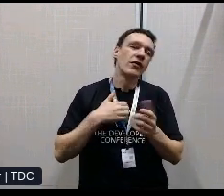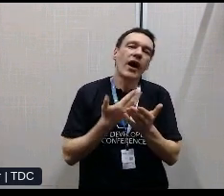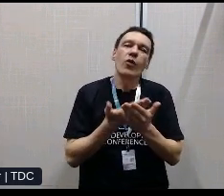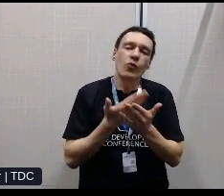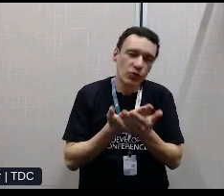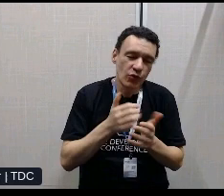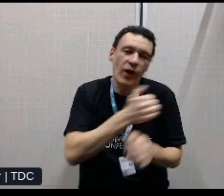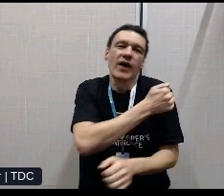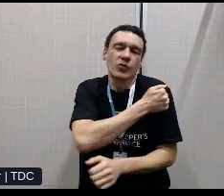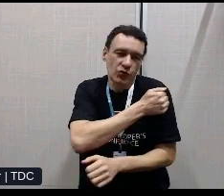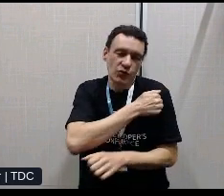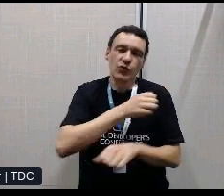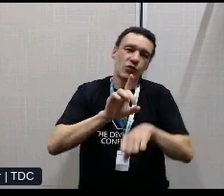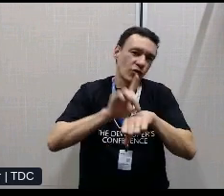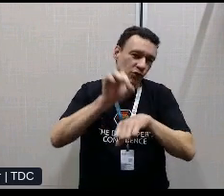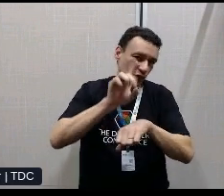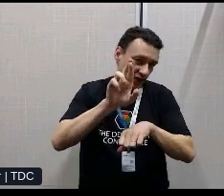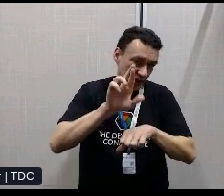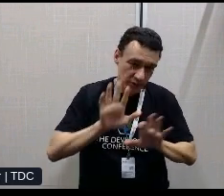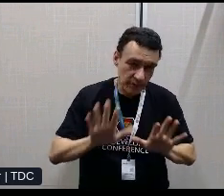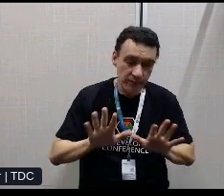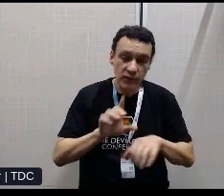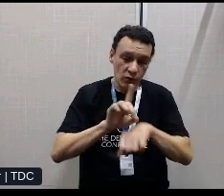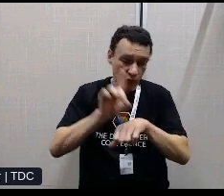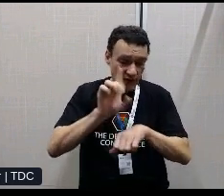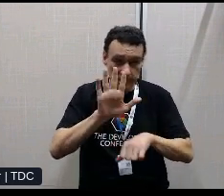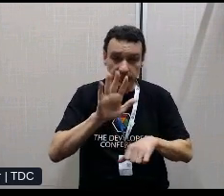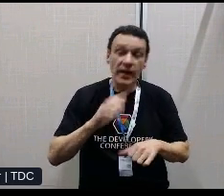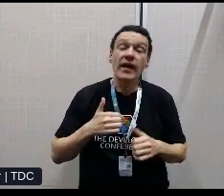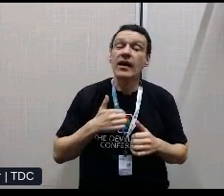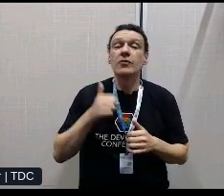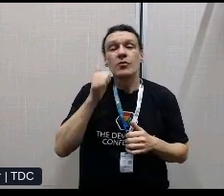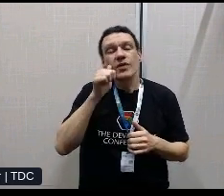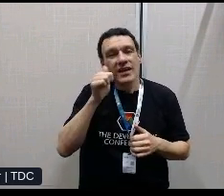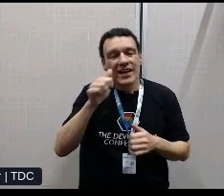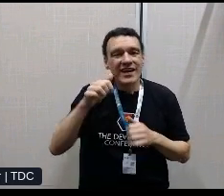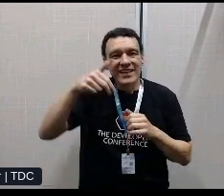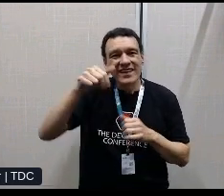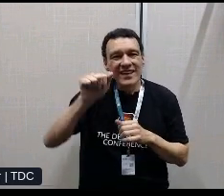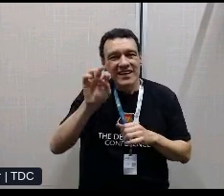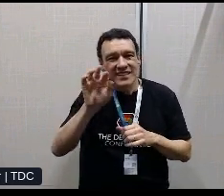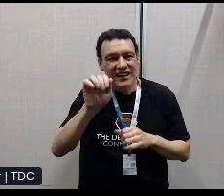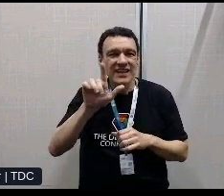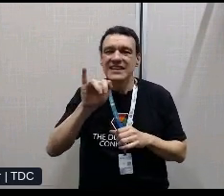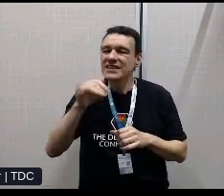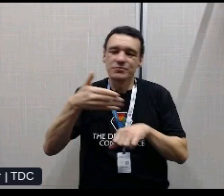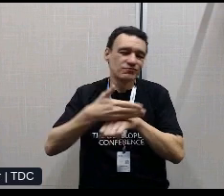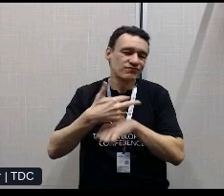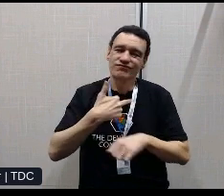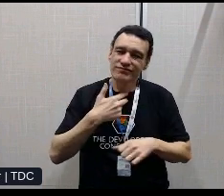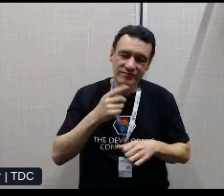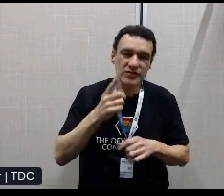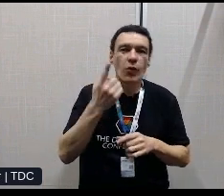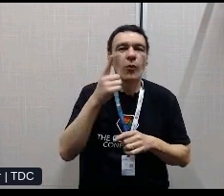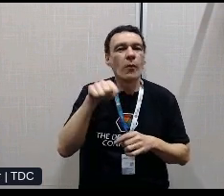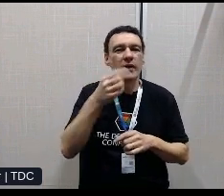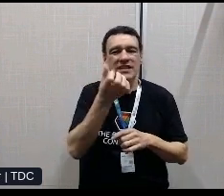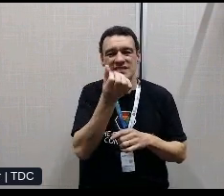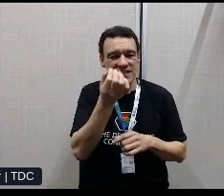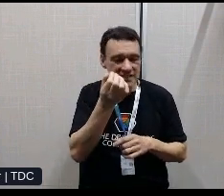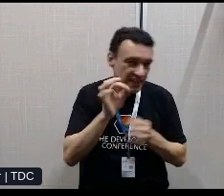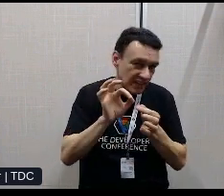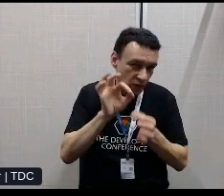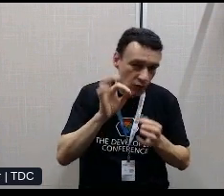A Nathalie, que não pôde estar aqui conosco, ela é uma pessoa em torno de 1,60 m de altura, moreno claro,